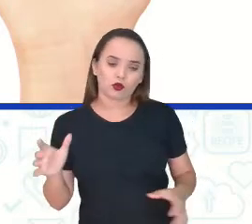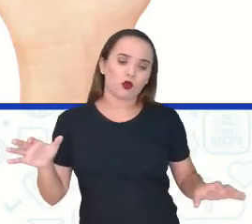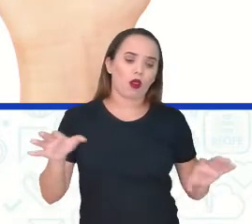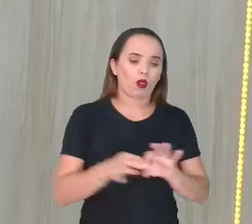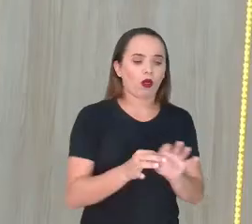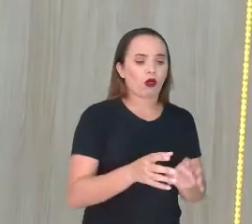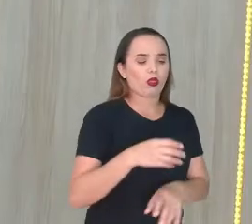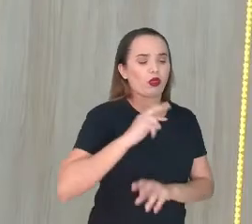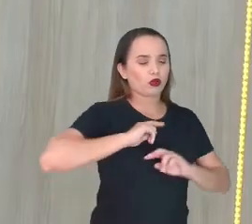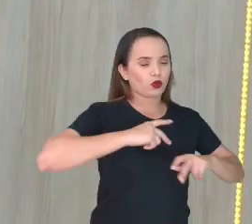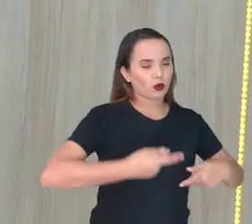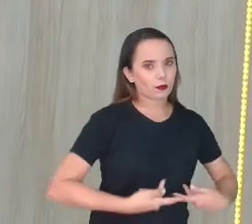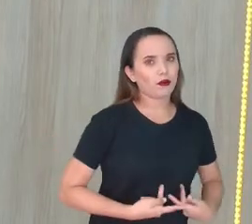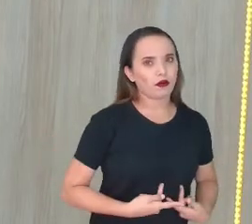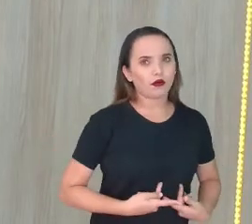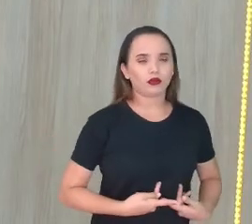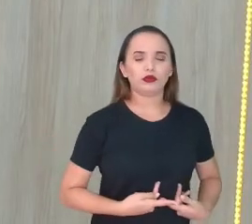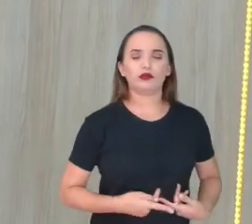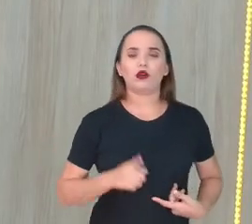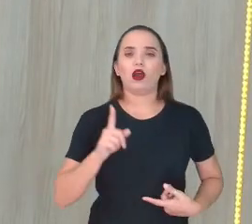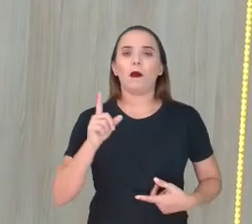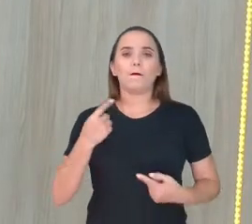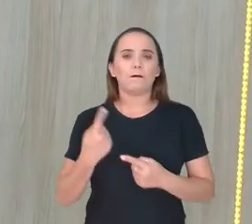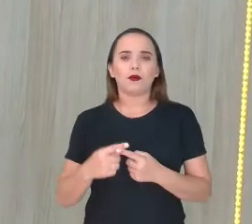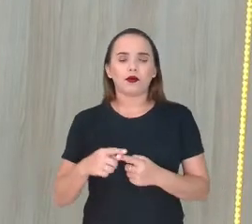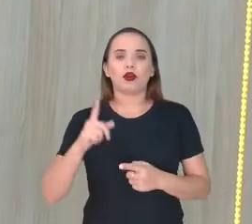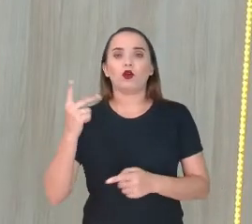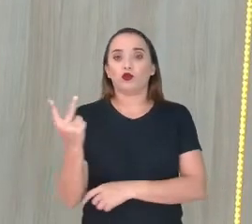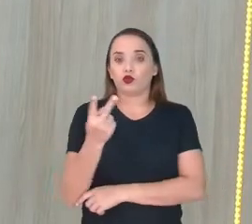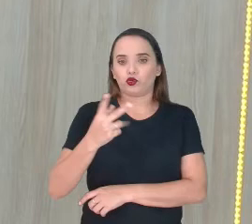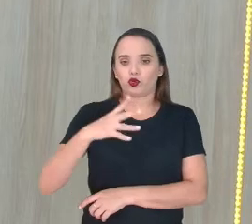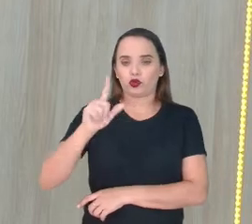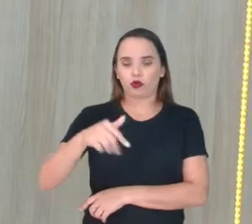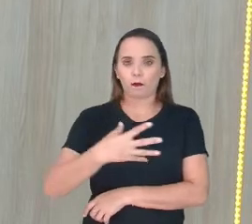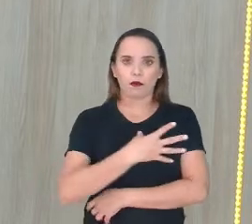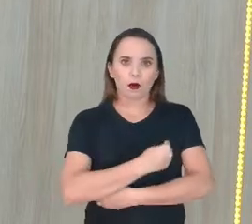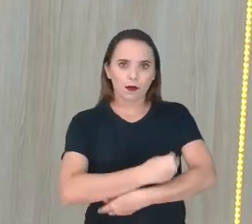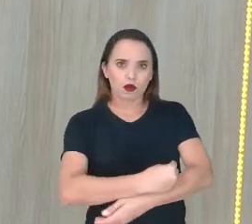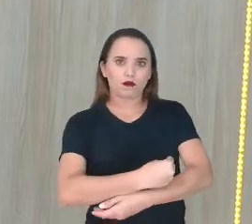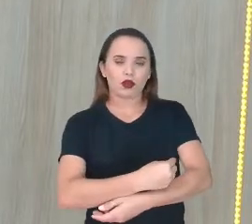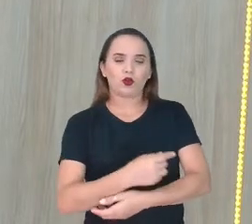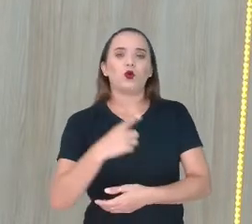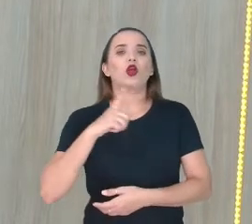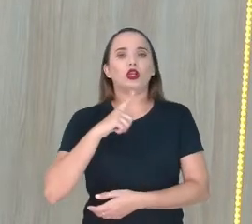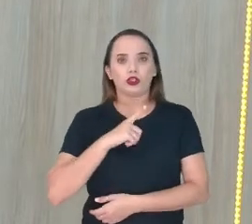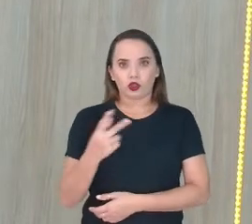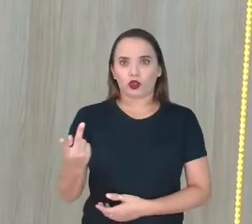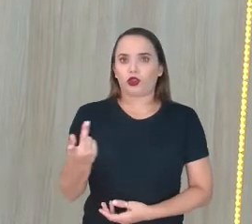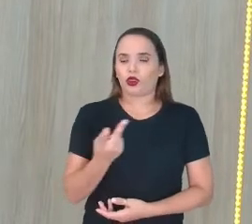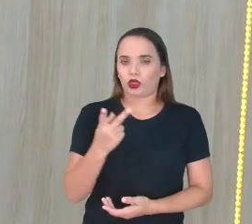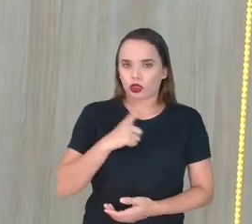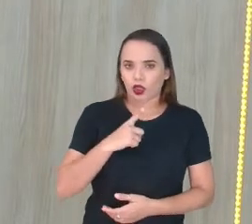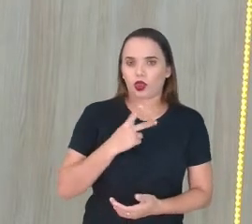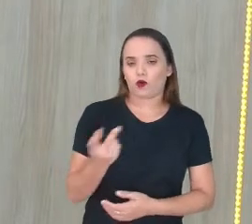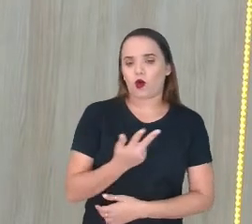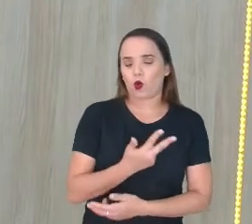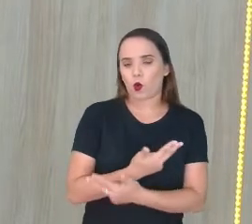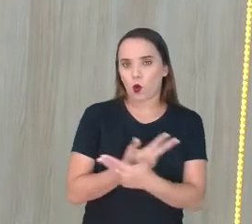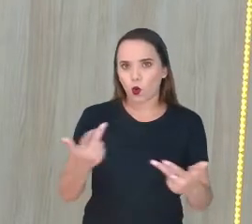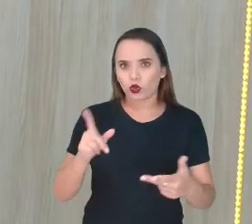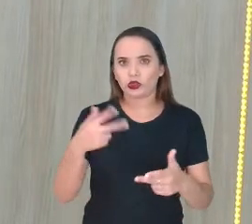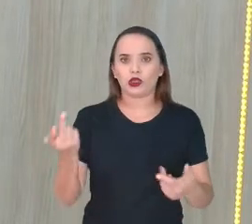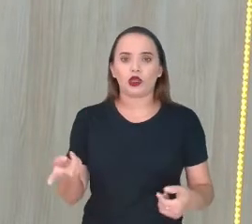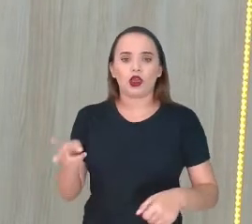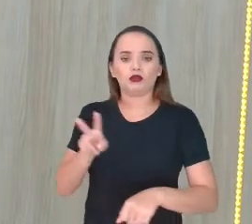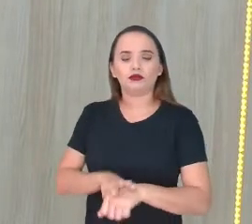os humanos, perdão, é porque ambos são mamíferos, então eles têm um ponto em comum. E para este caso específico,